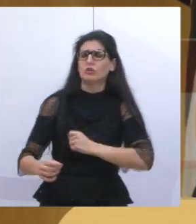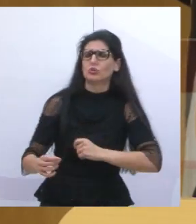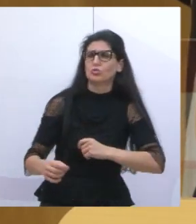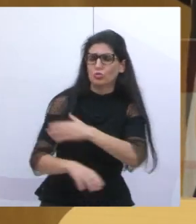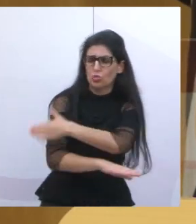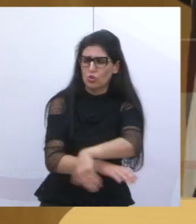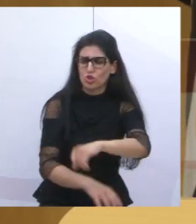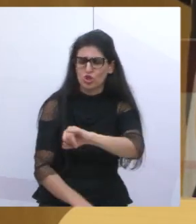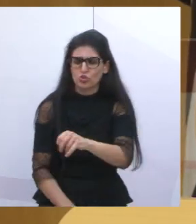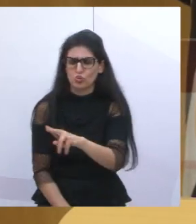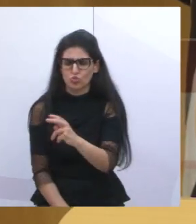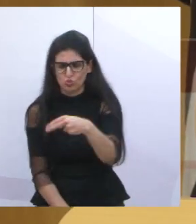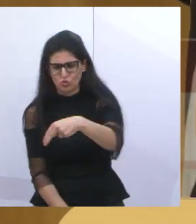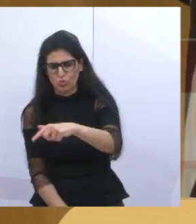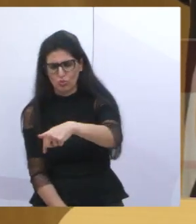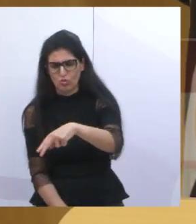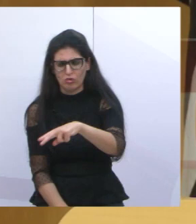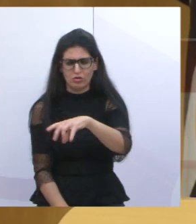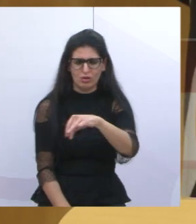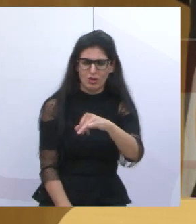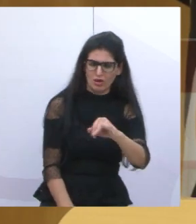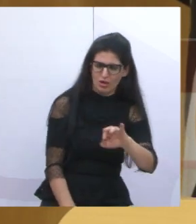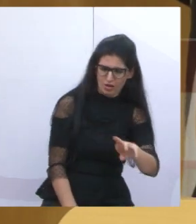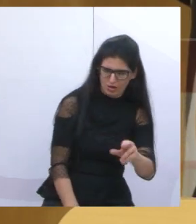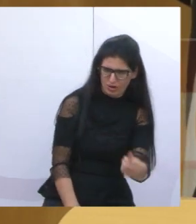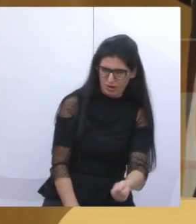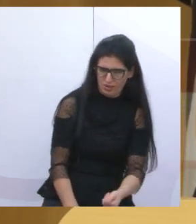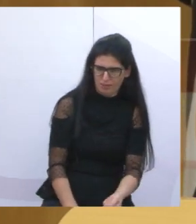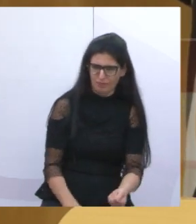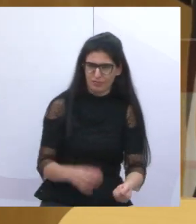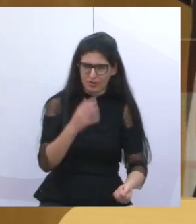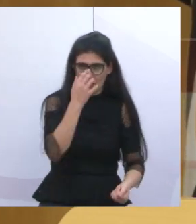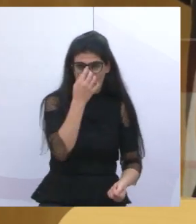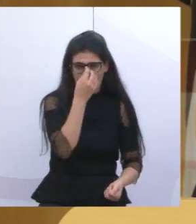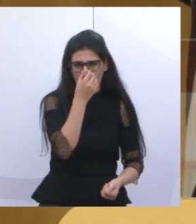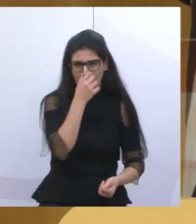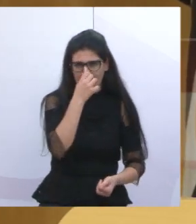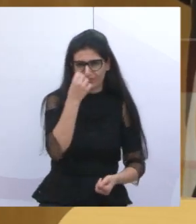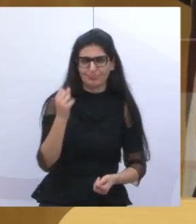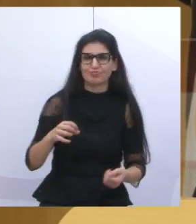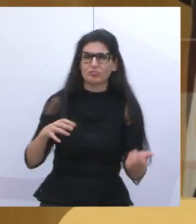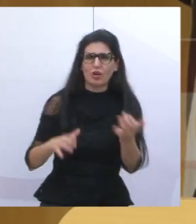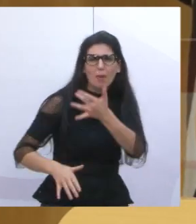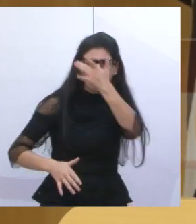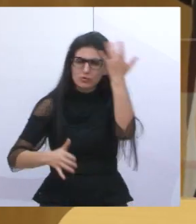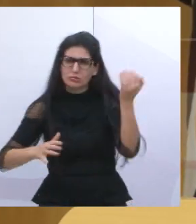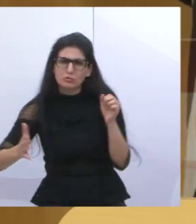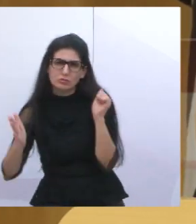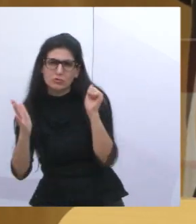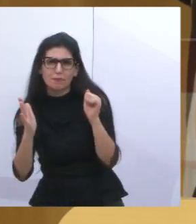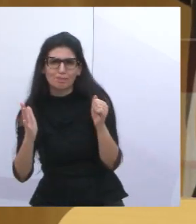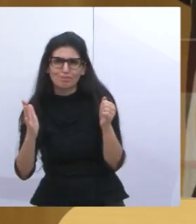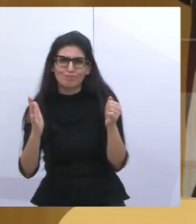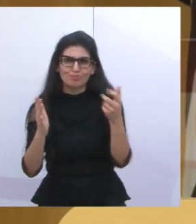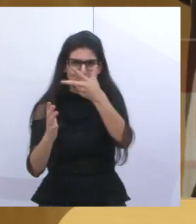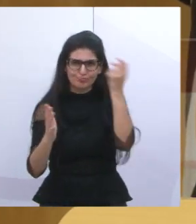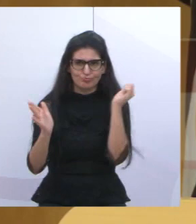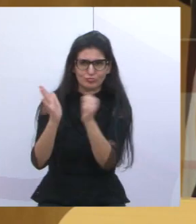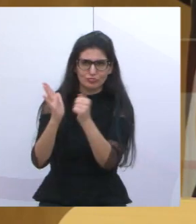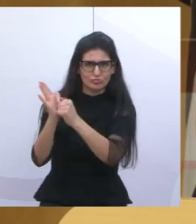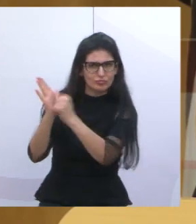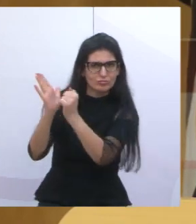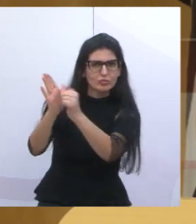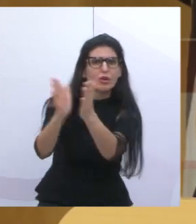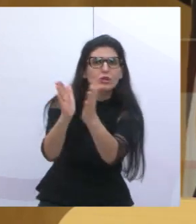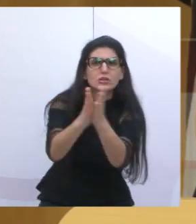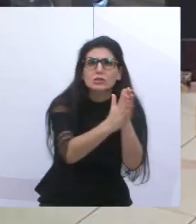e aí não ia os moradores, todo mundo, eles passavam batendo na casa dos moradores,